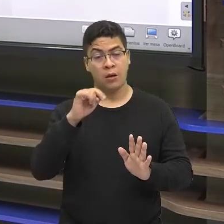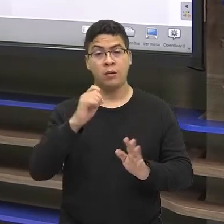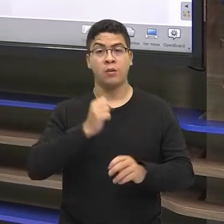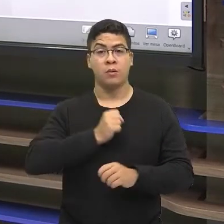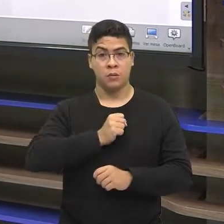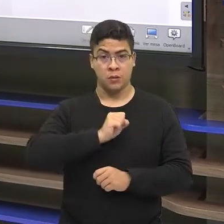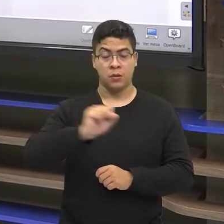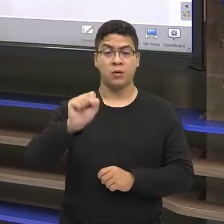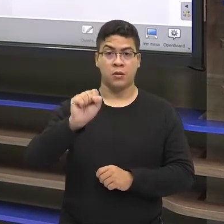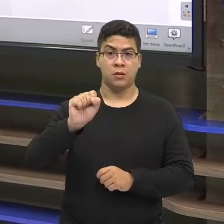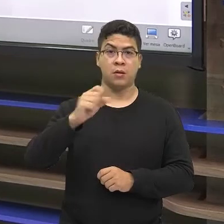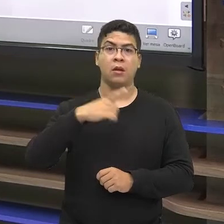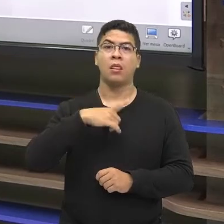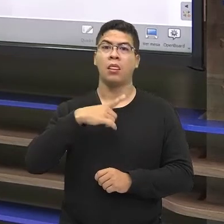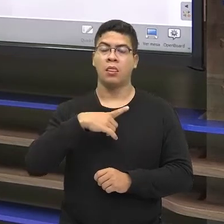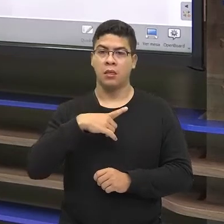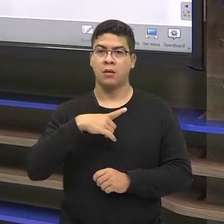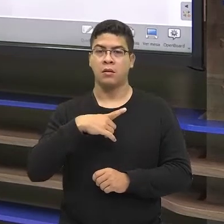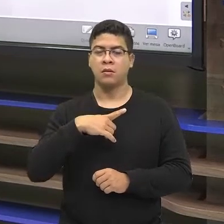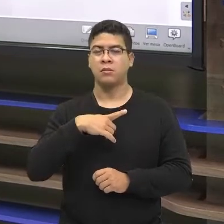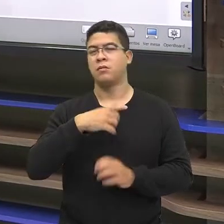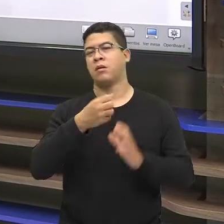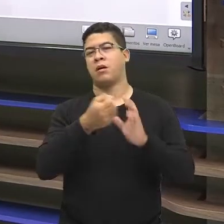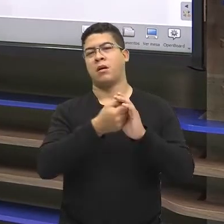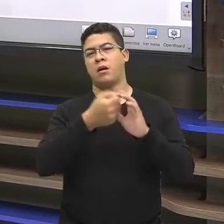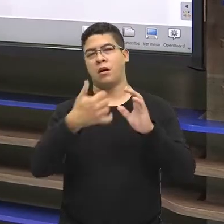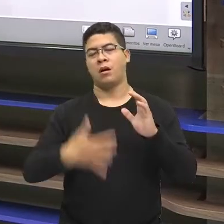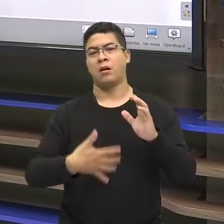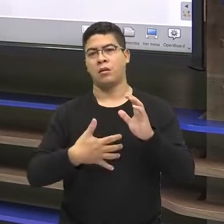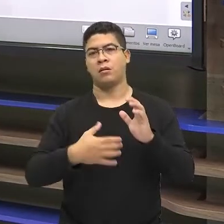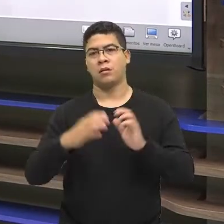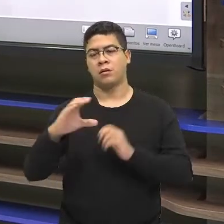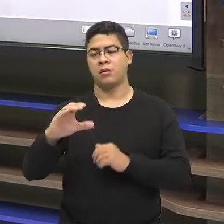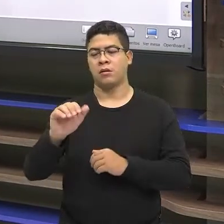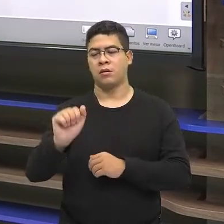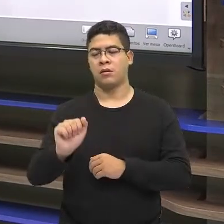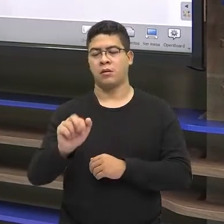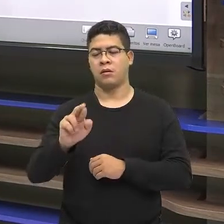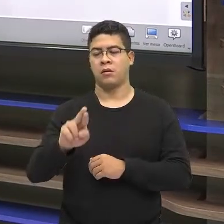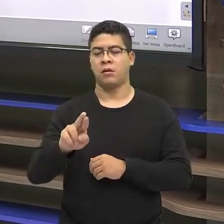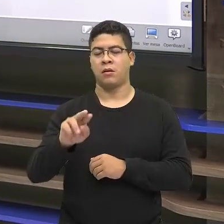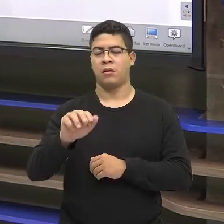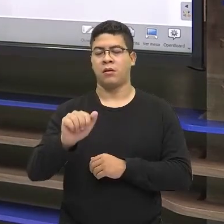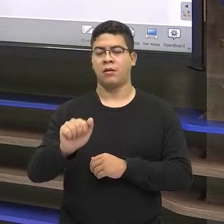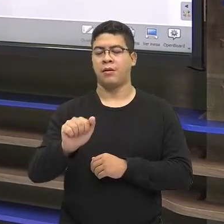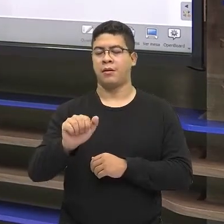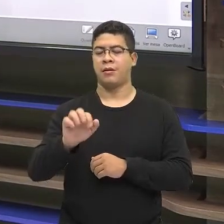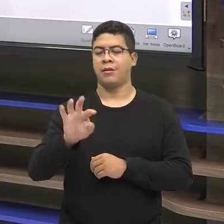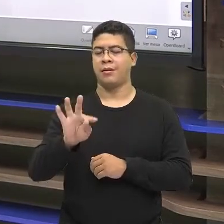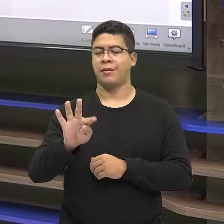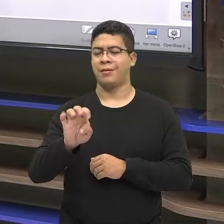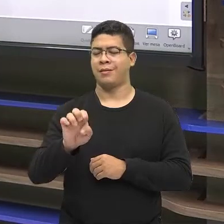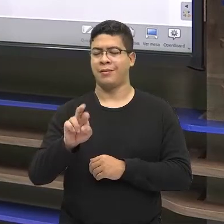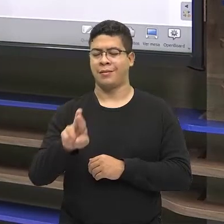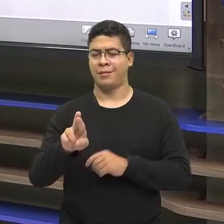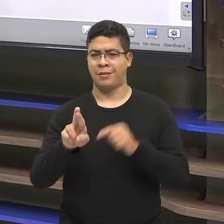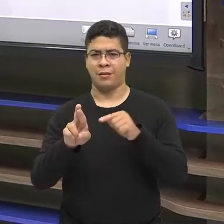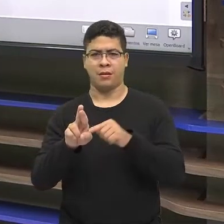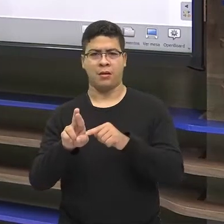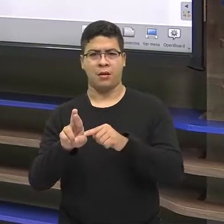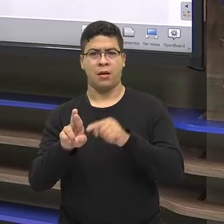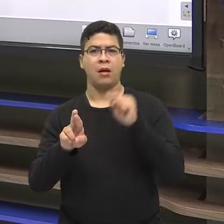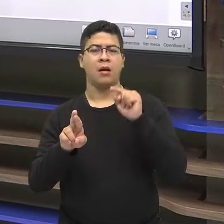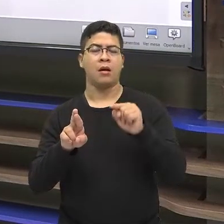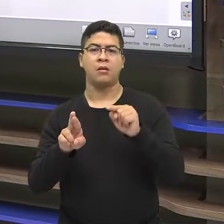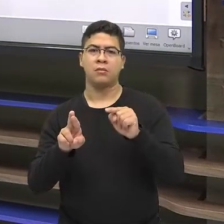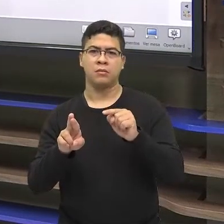tem várias características. Caráter é de características, né? Ele nem tem nenhuma característica. Por